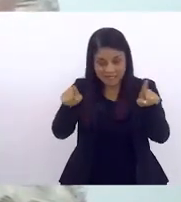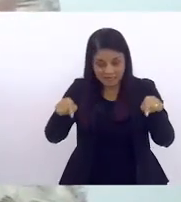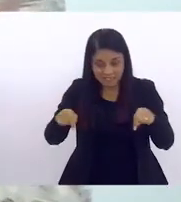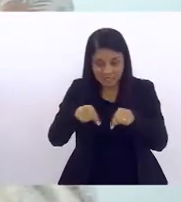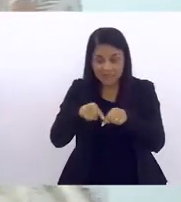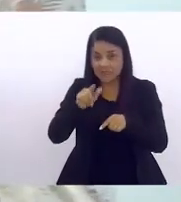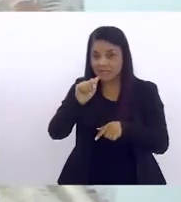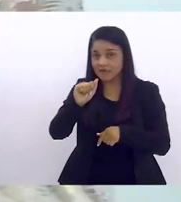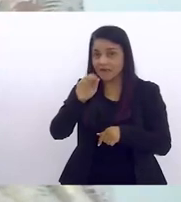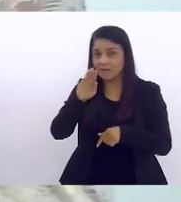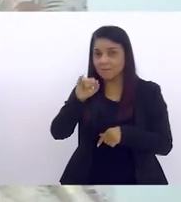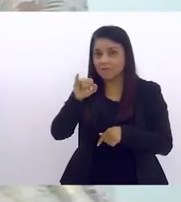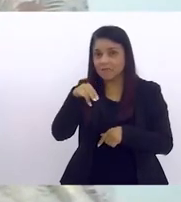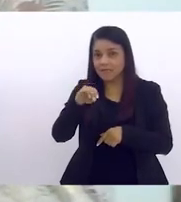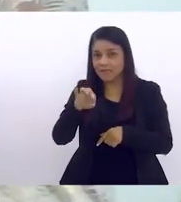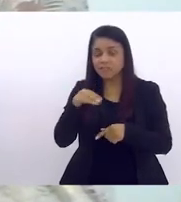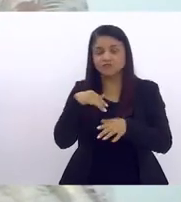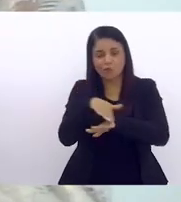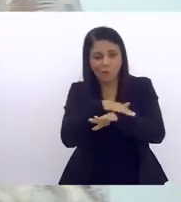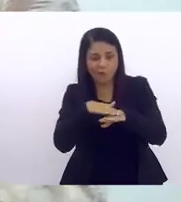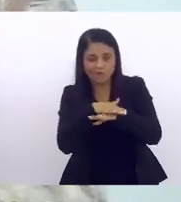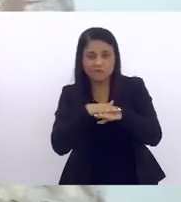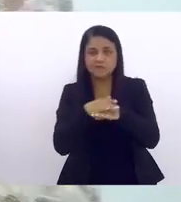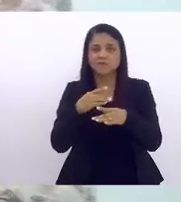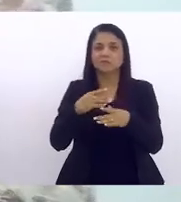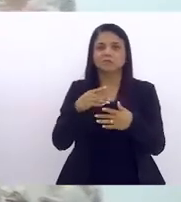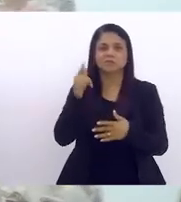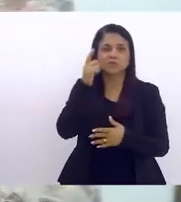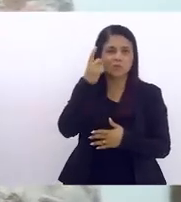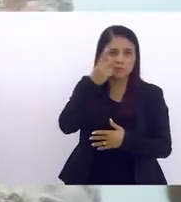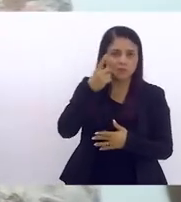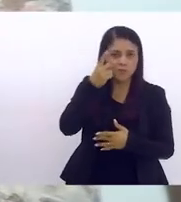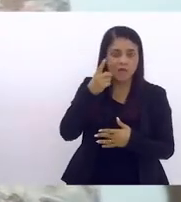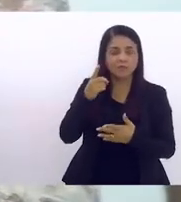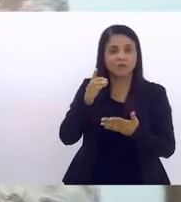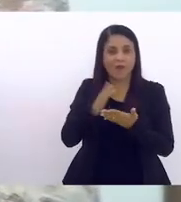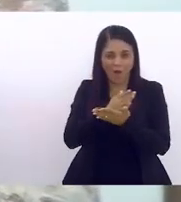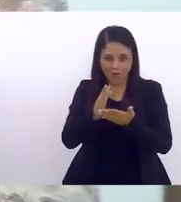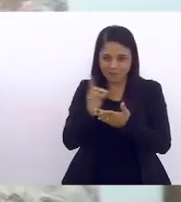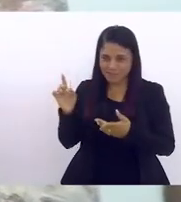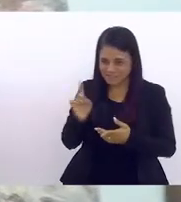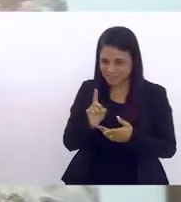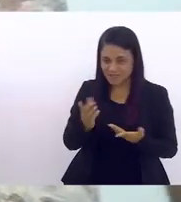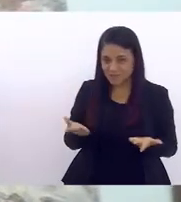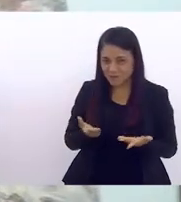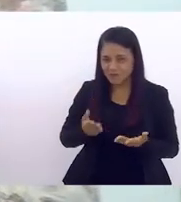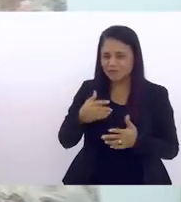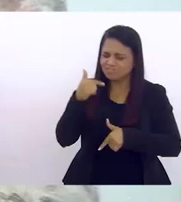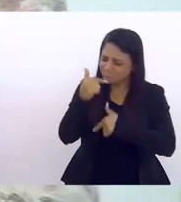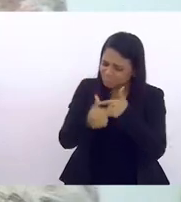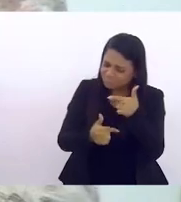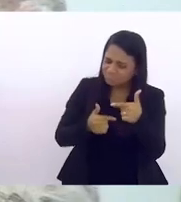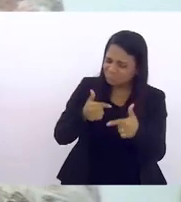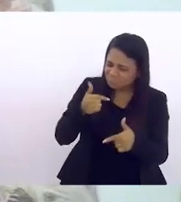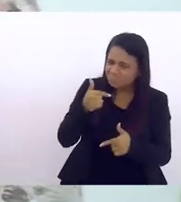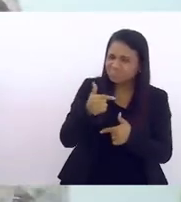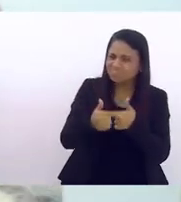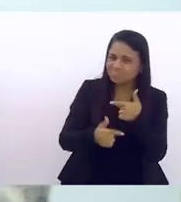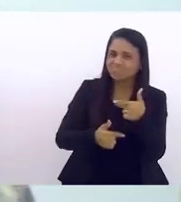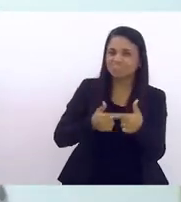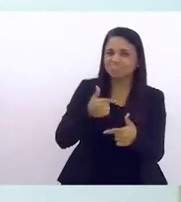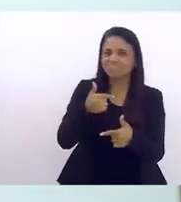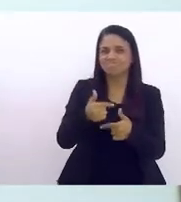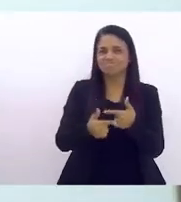gabinete conversar com os deputados. Muitas estão aqui. Trabalho formiguinha,